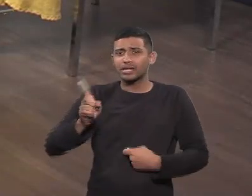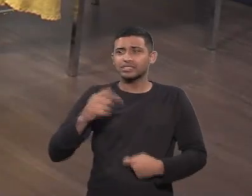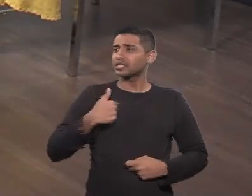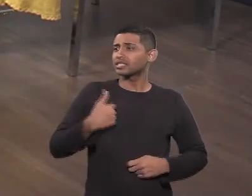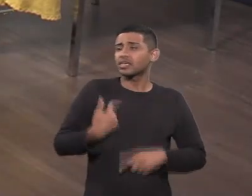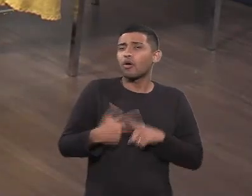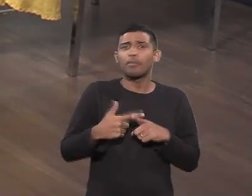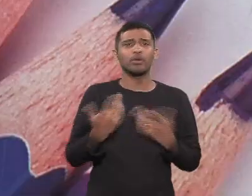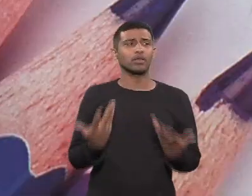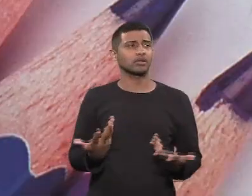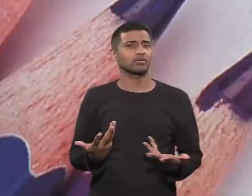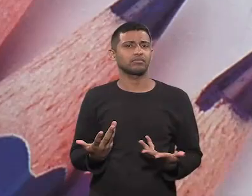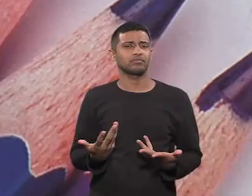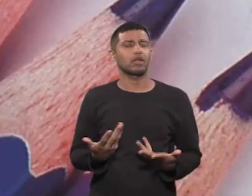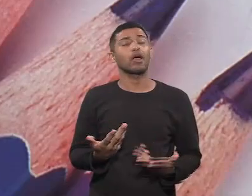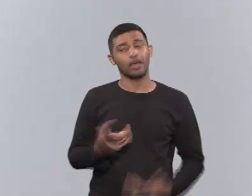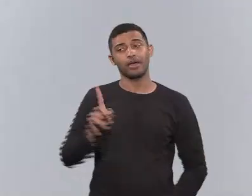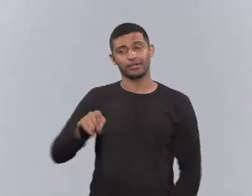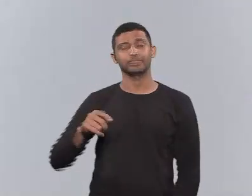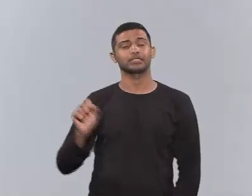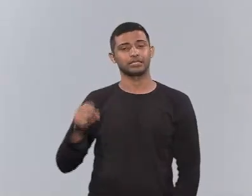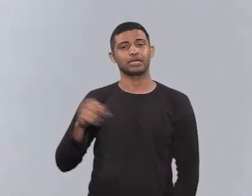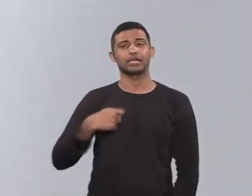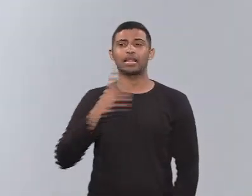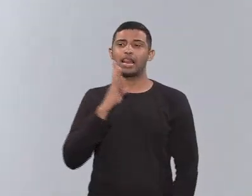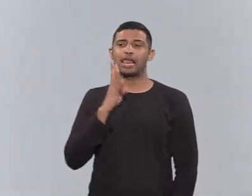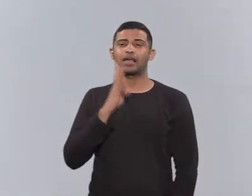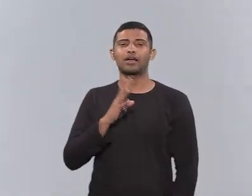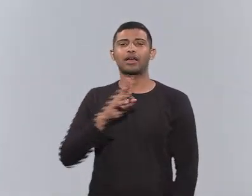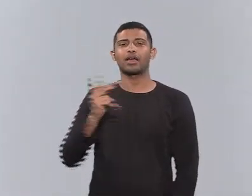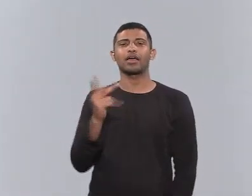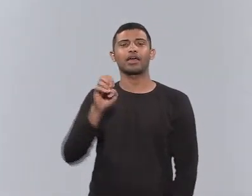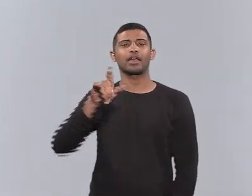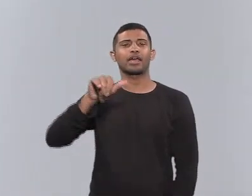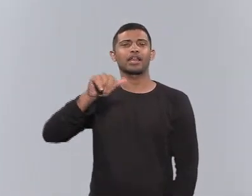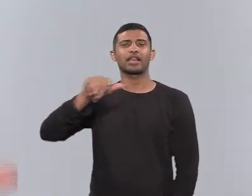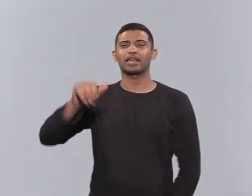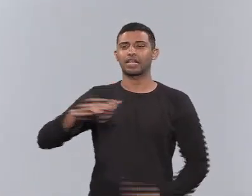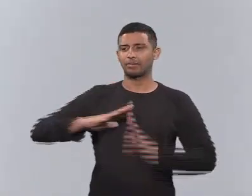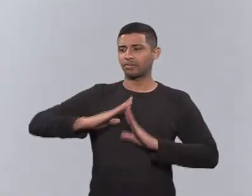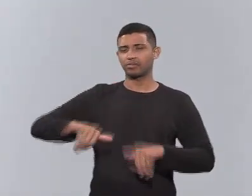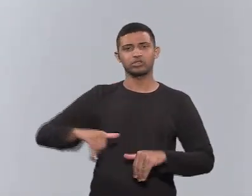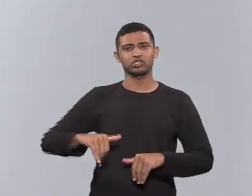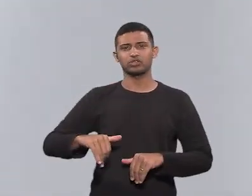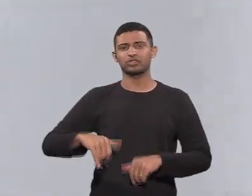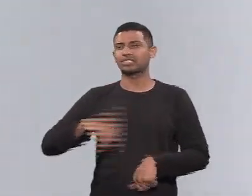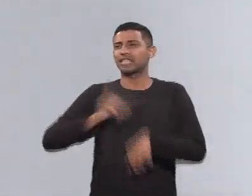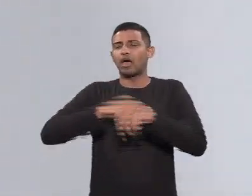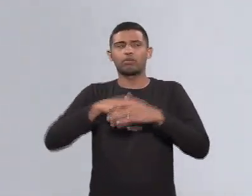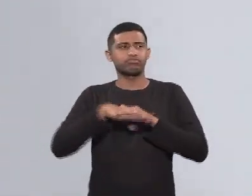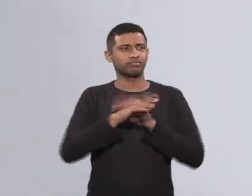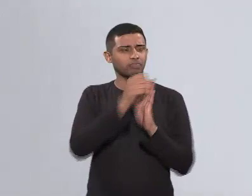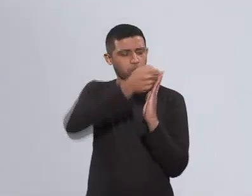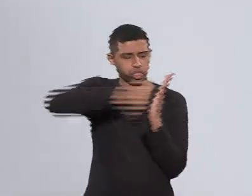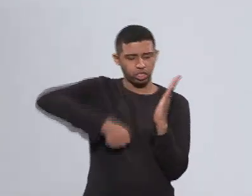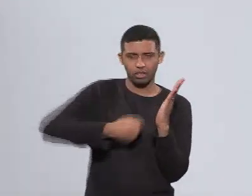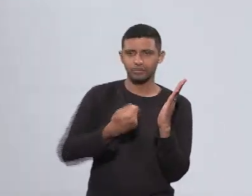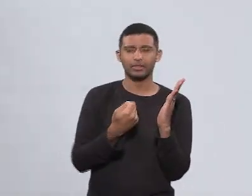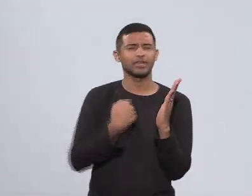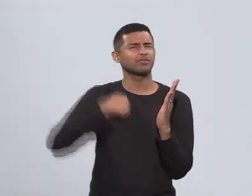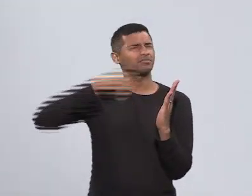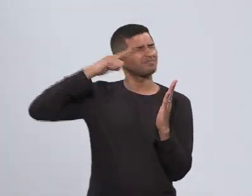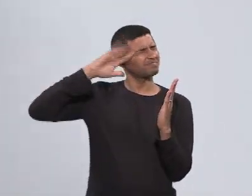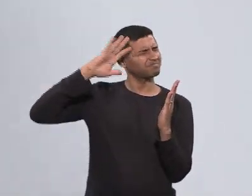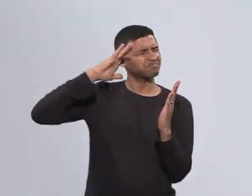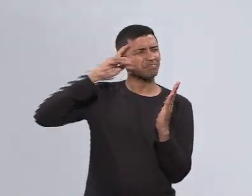e eu tenho que passar. E até foi legal, porque quando a Helena me fez o pedido, isso ficou guardado, não vem de imediato um texto assim, não nasce da noite pro dia.